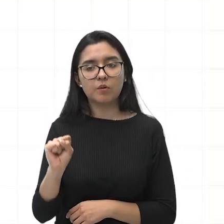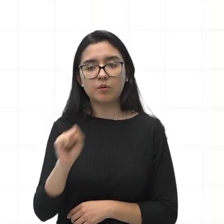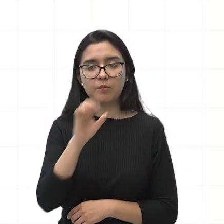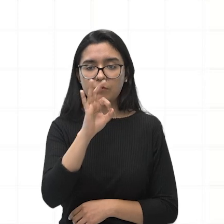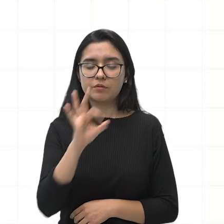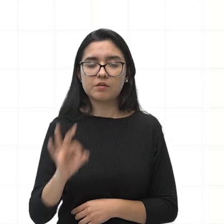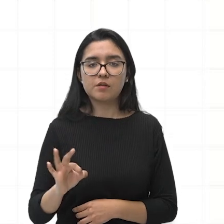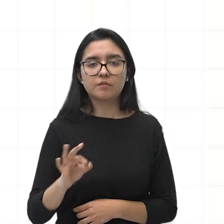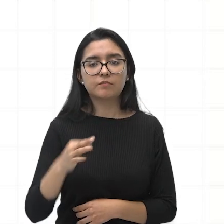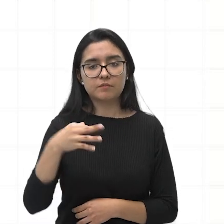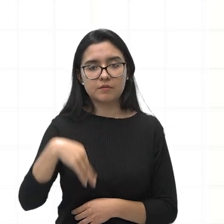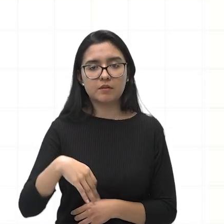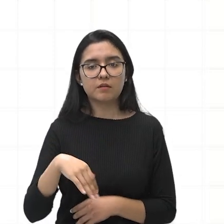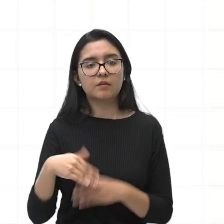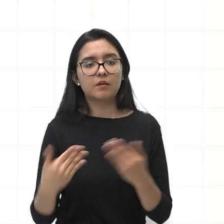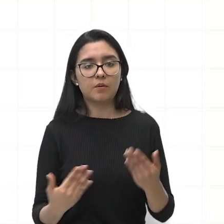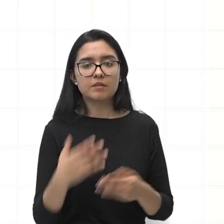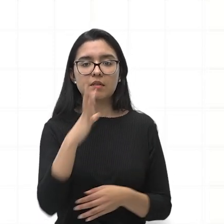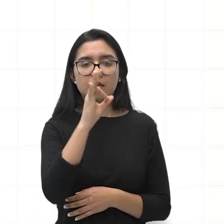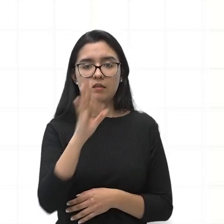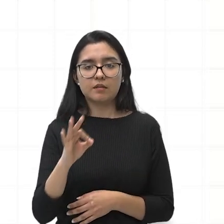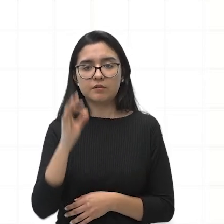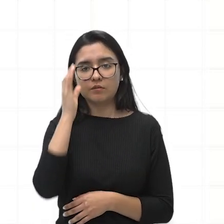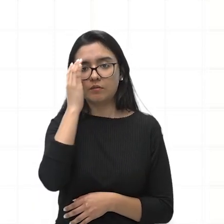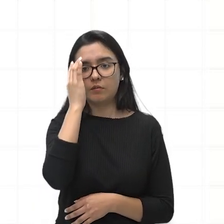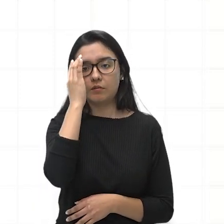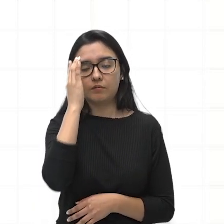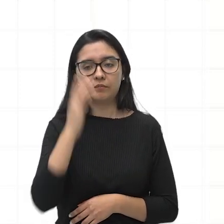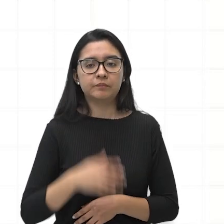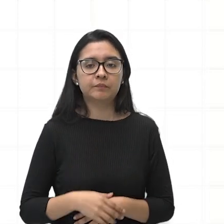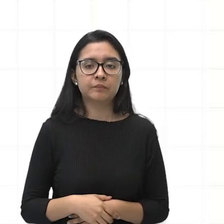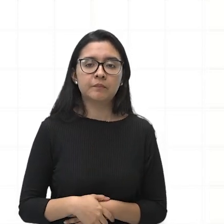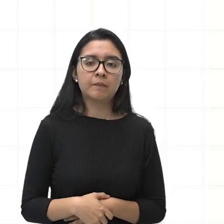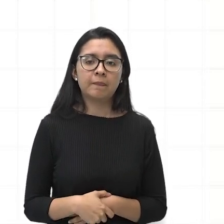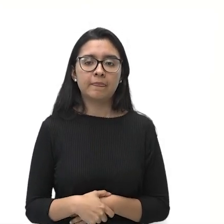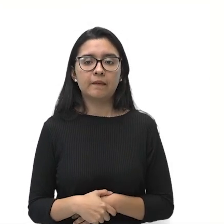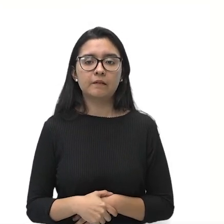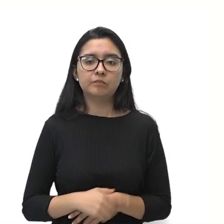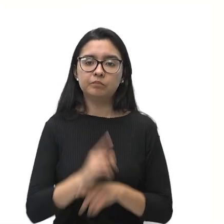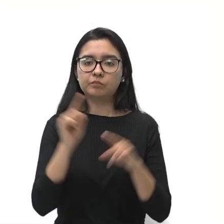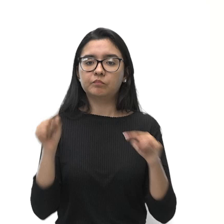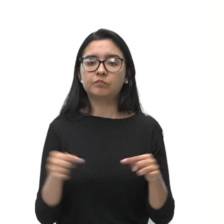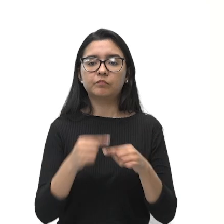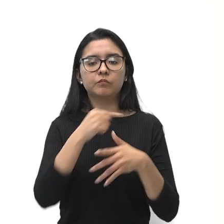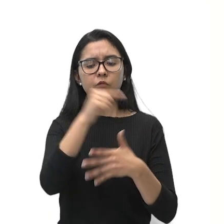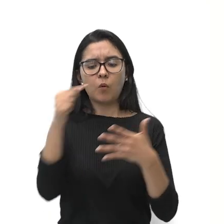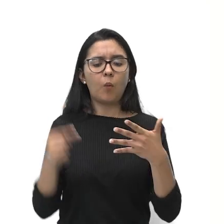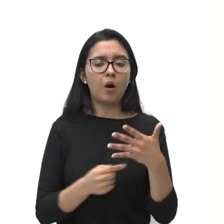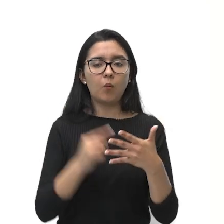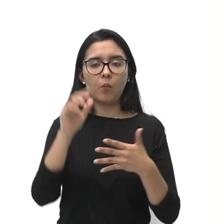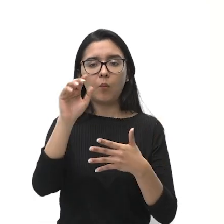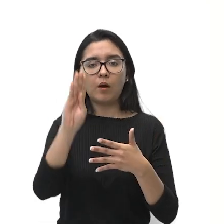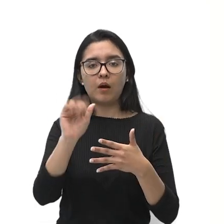9,58%. Então, essa é a nossa taxa aí, certo? Que corresponde lá a qual